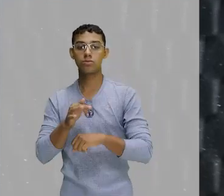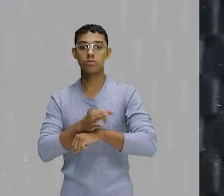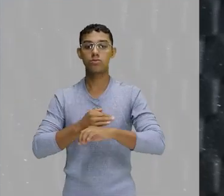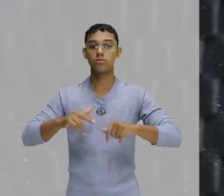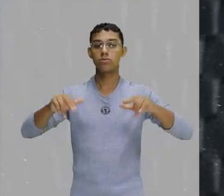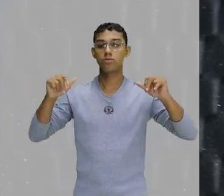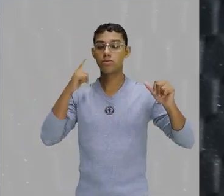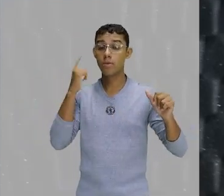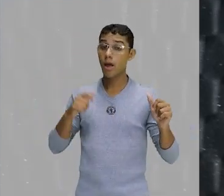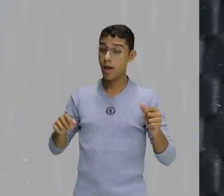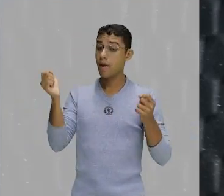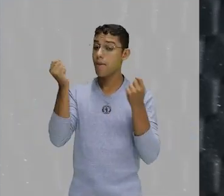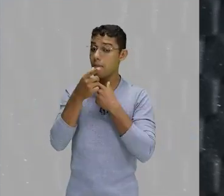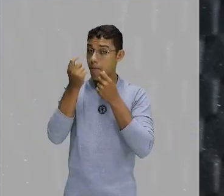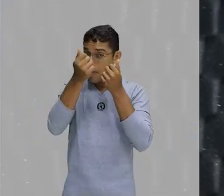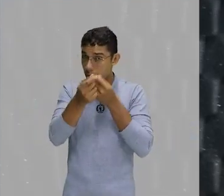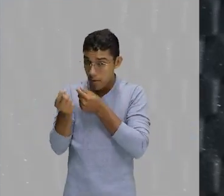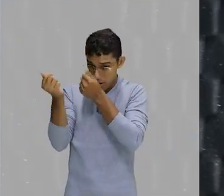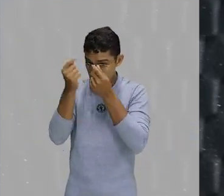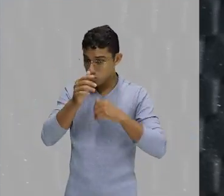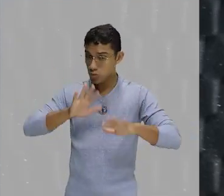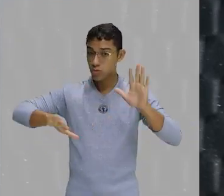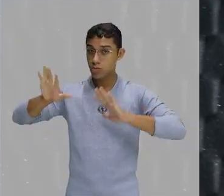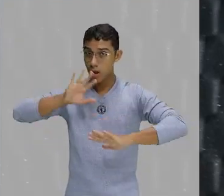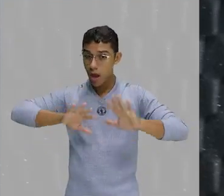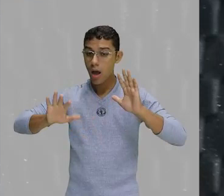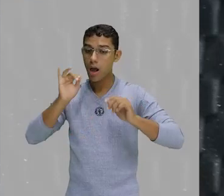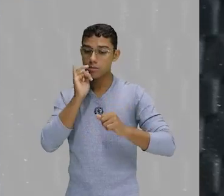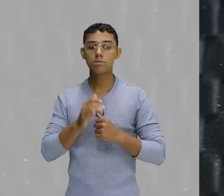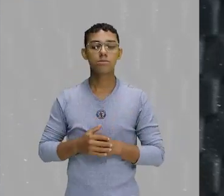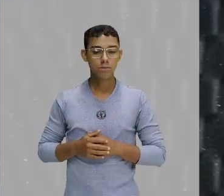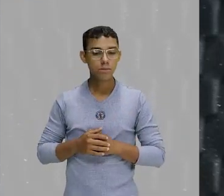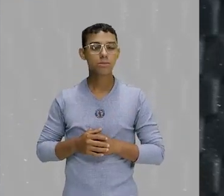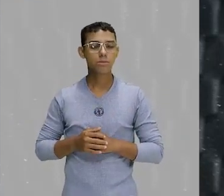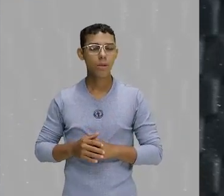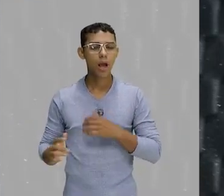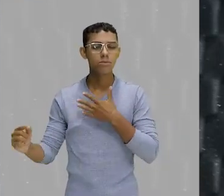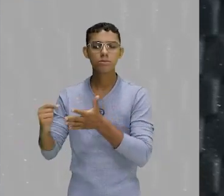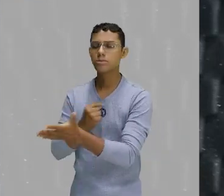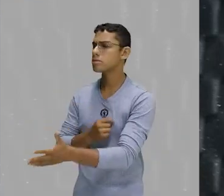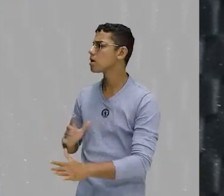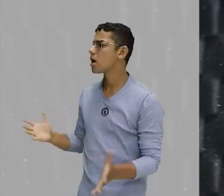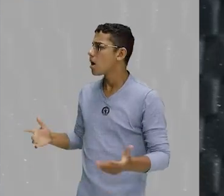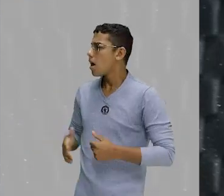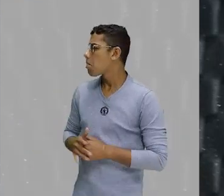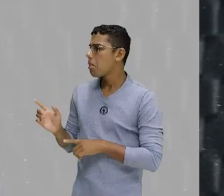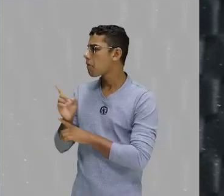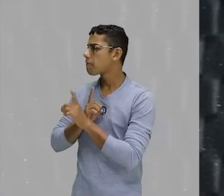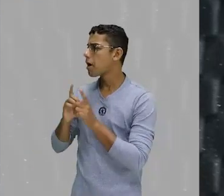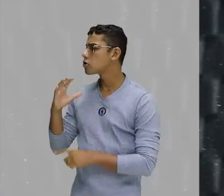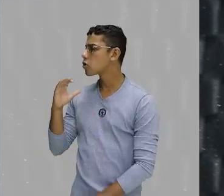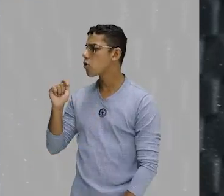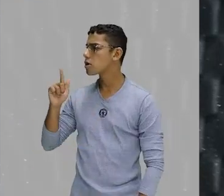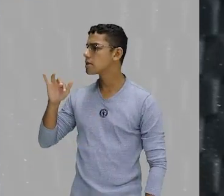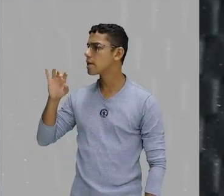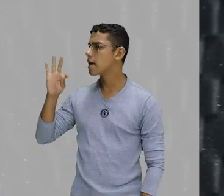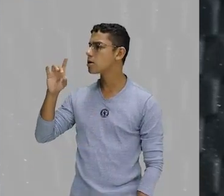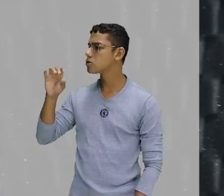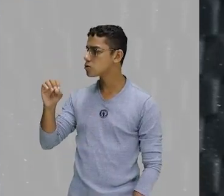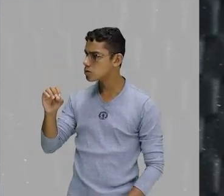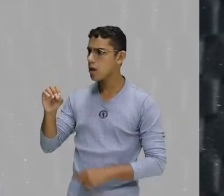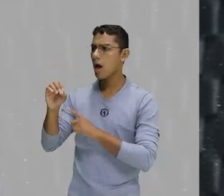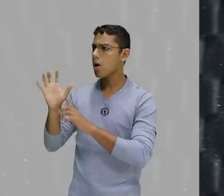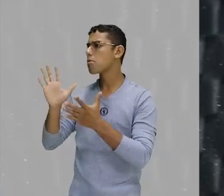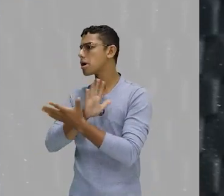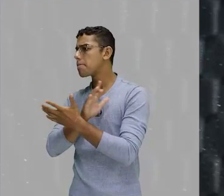grande pegadinha. Falsos cognatos, alguém me perguntou assim, professora, mas não tem falsos cognatos, palavras que nos confundem na